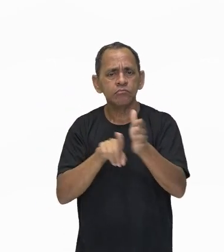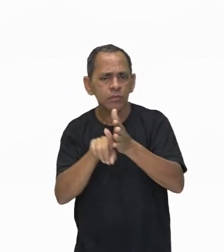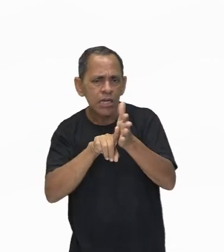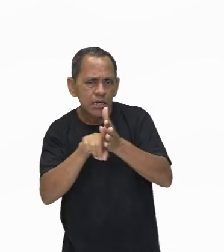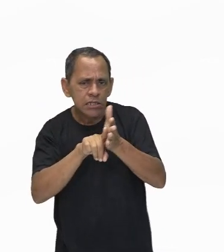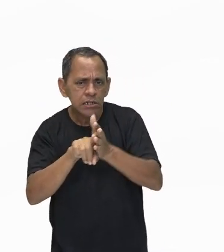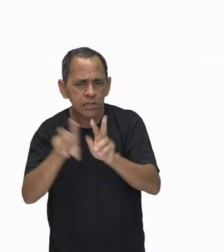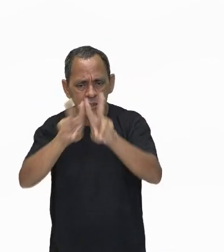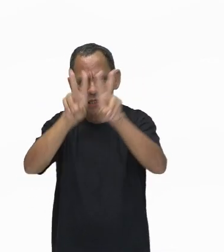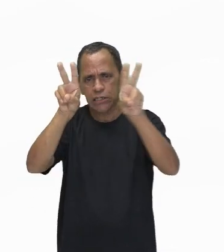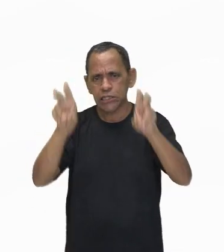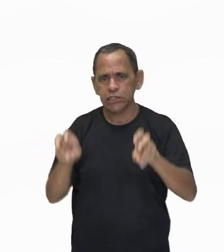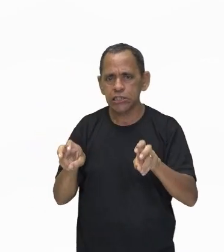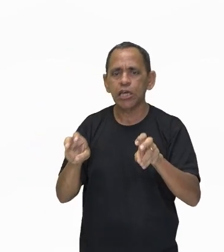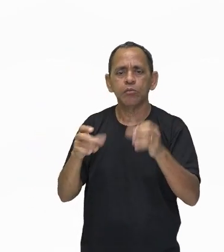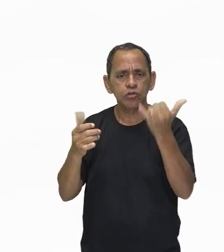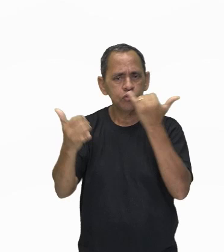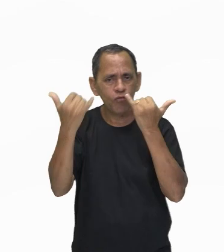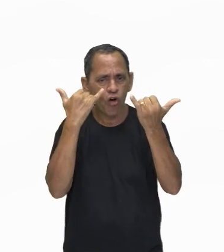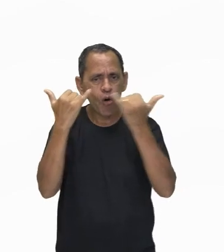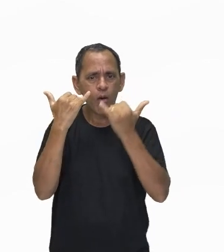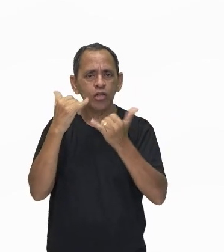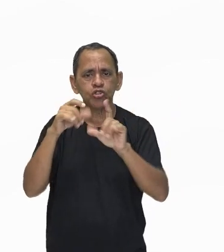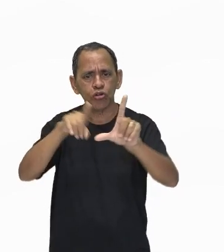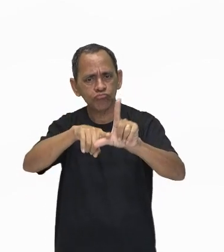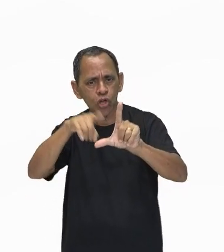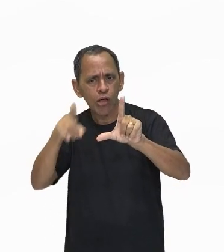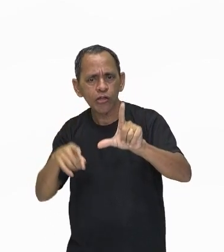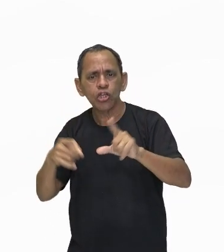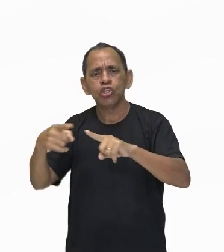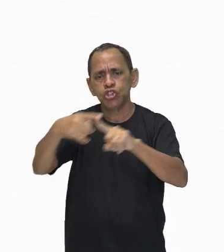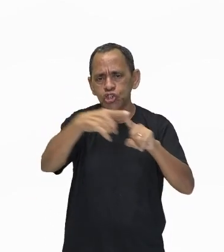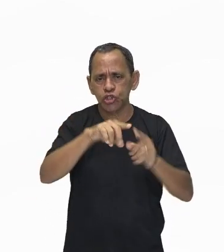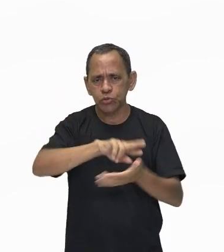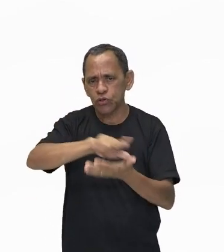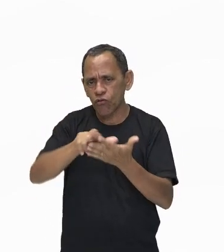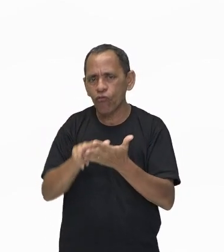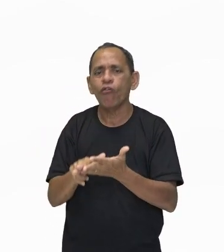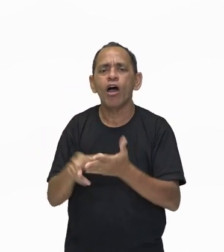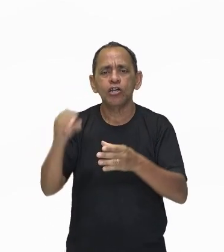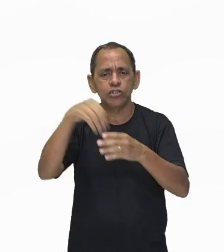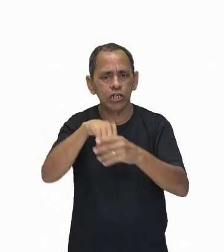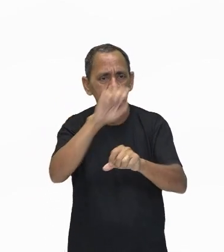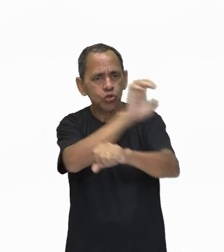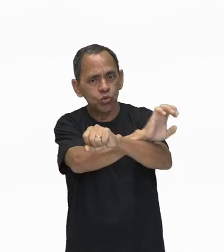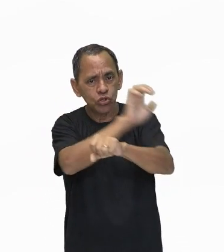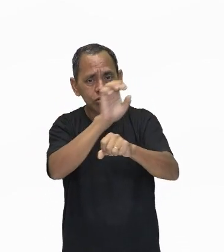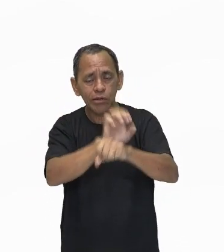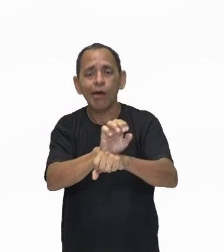sobre dados estatísticos acerca, então, dos diversos tipos de violência no estado, segundo,